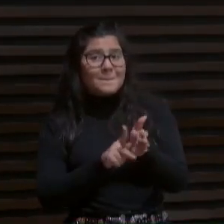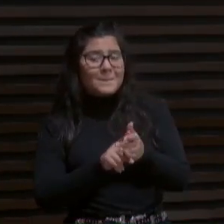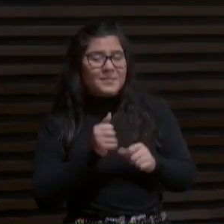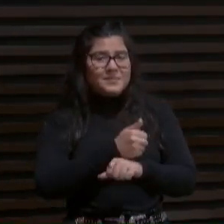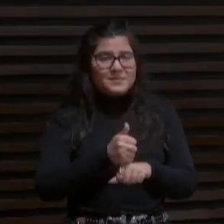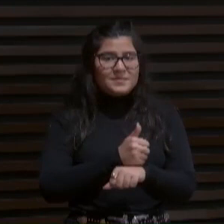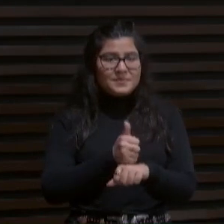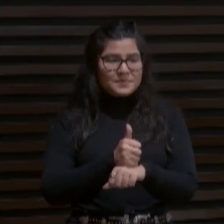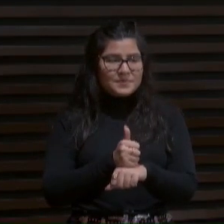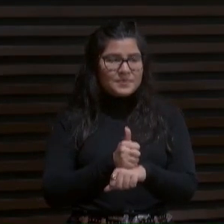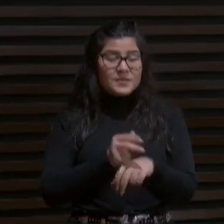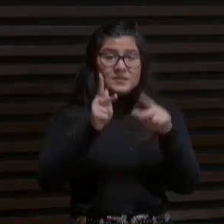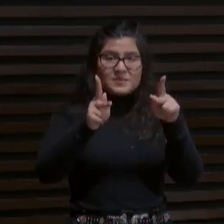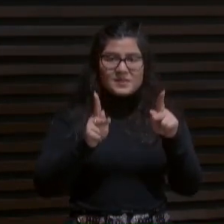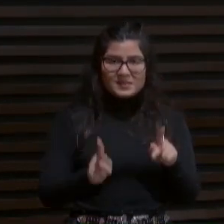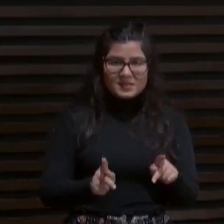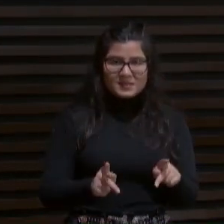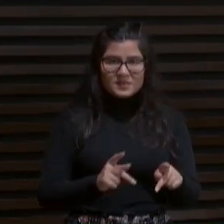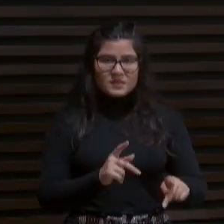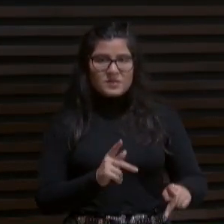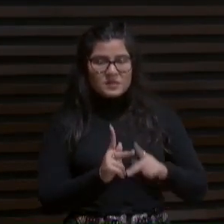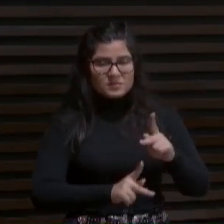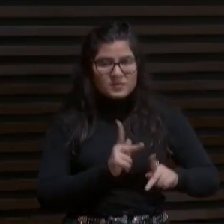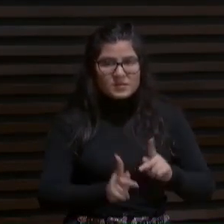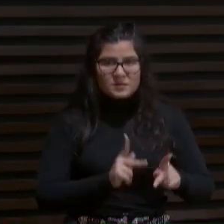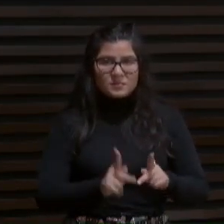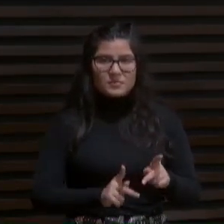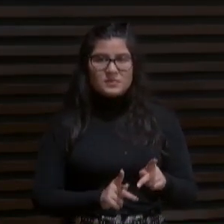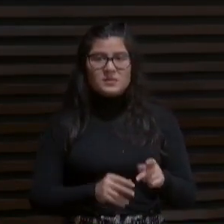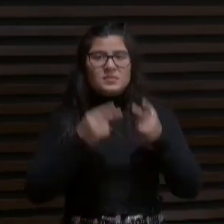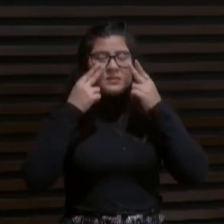Abraão, na presença dos filhos de Et, a saber de todos os que